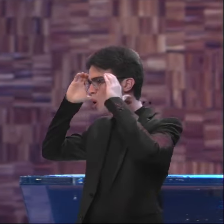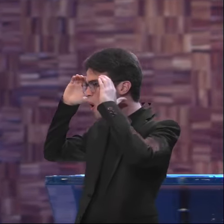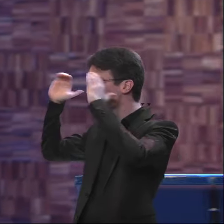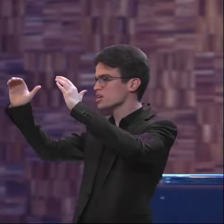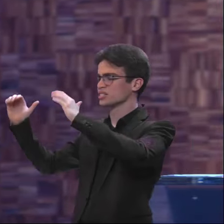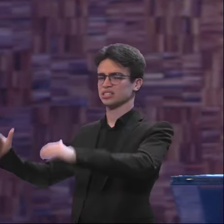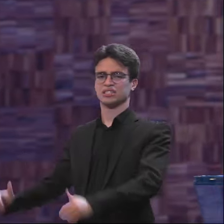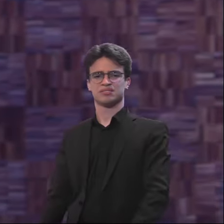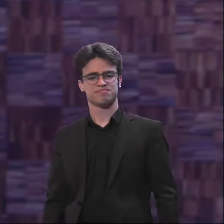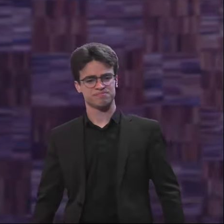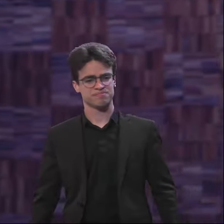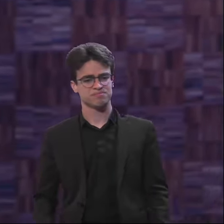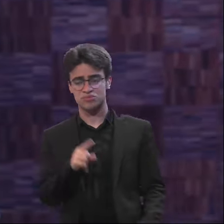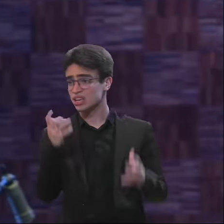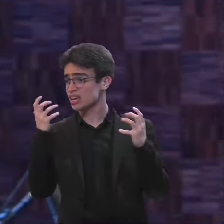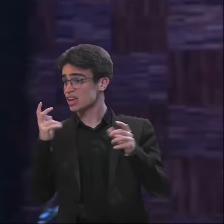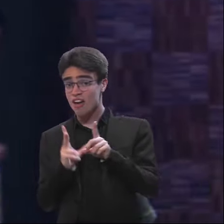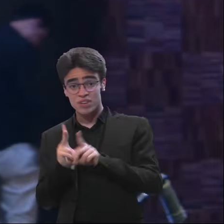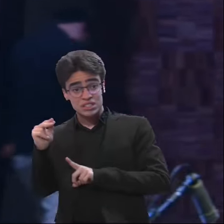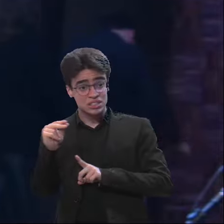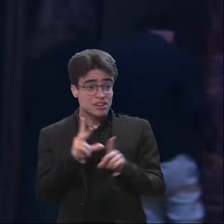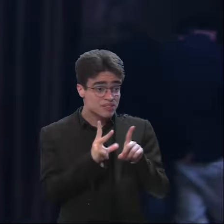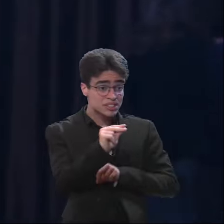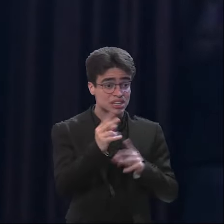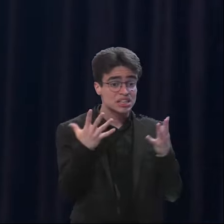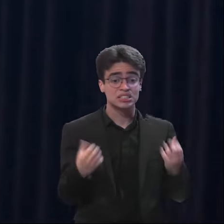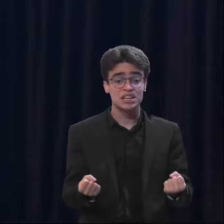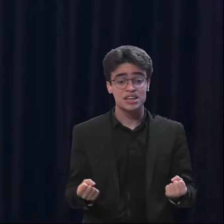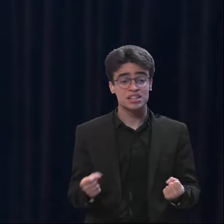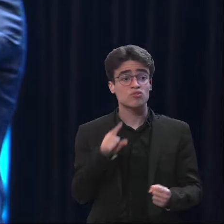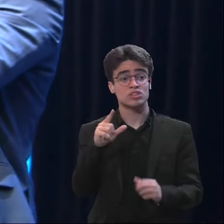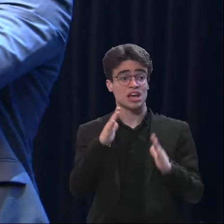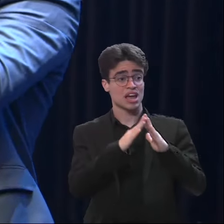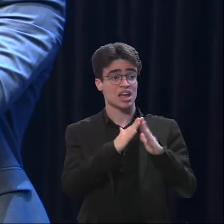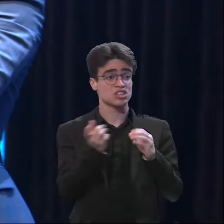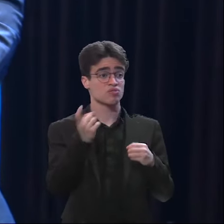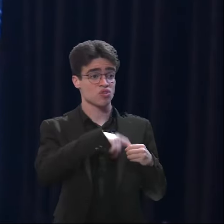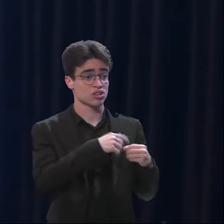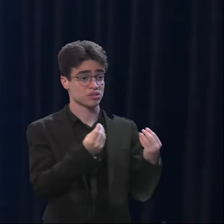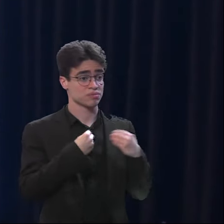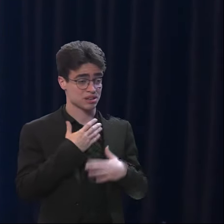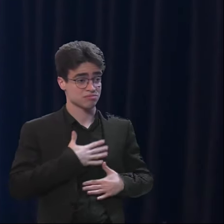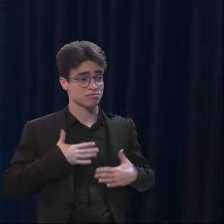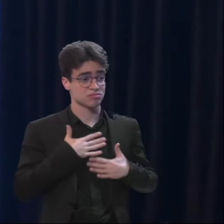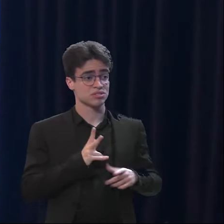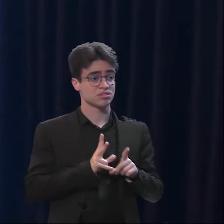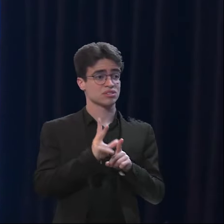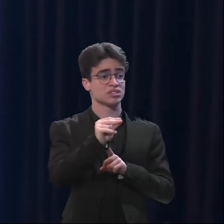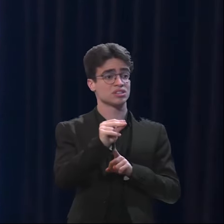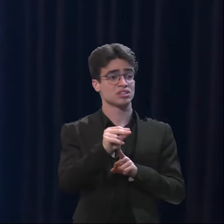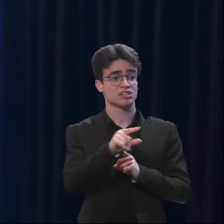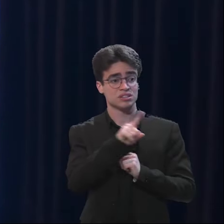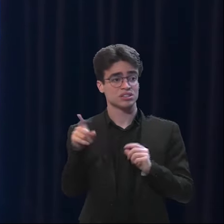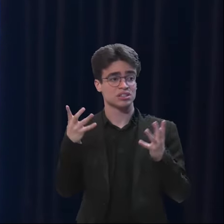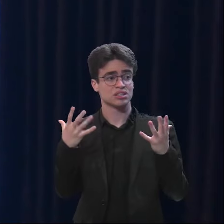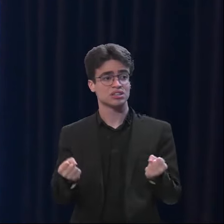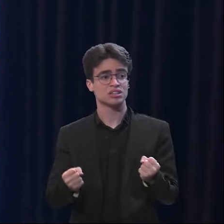querem vencer? Você quer vencer a guerra lá em casa? Quer vencer quando voltar para casa? Ei, se submeta ao comando de